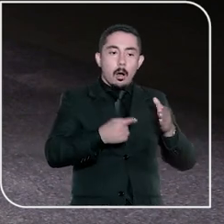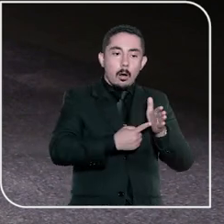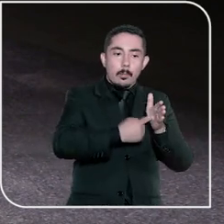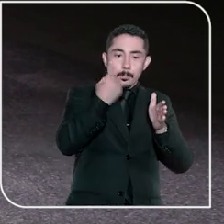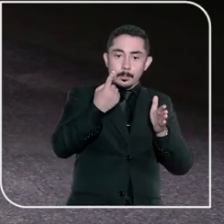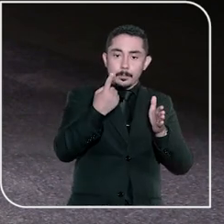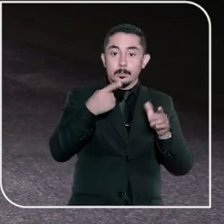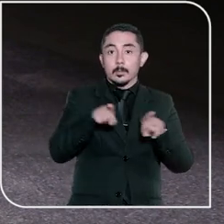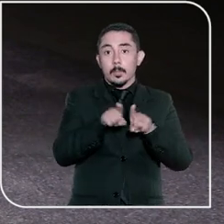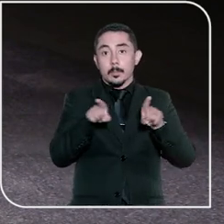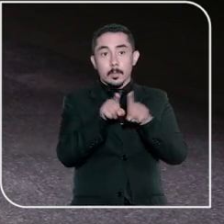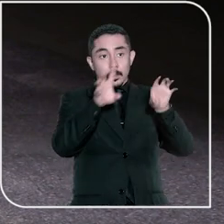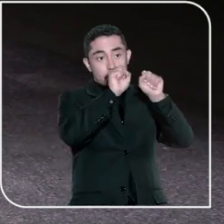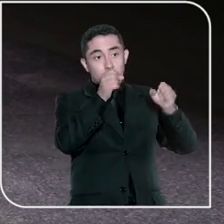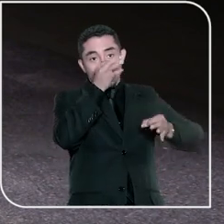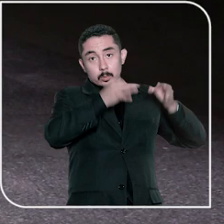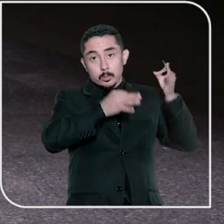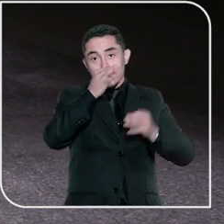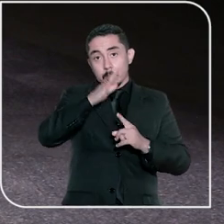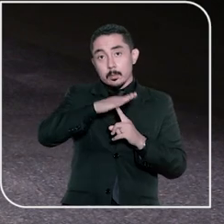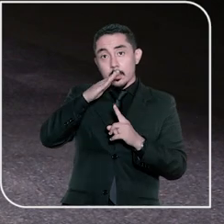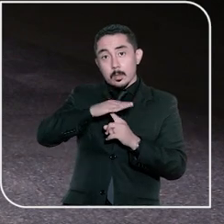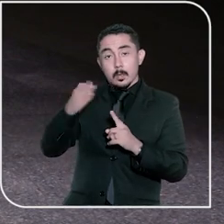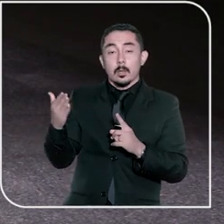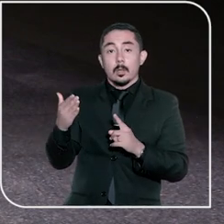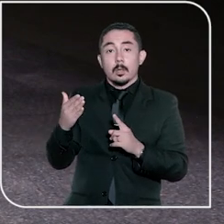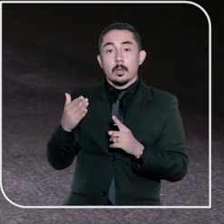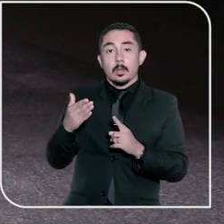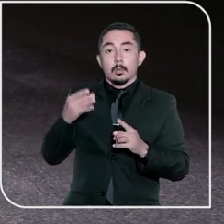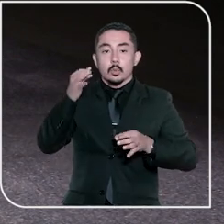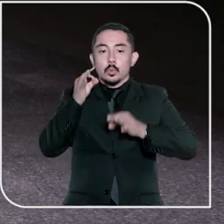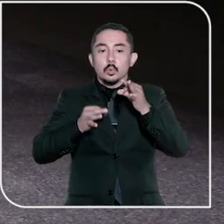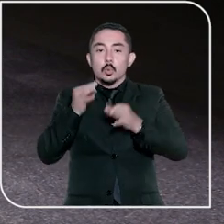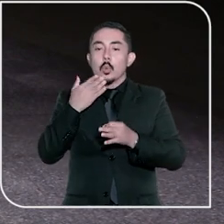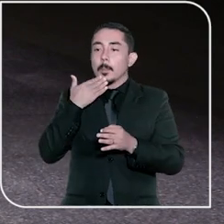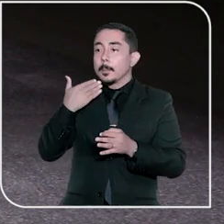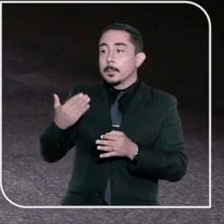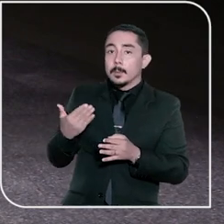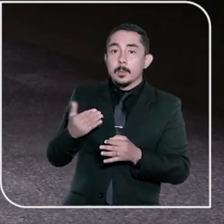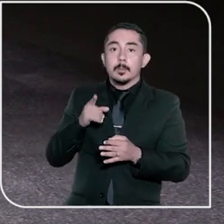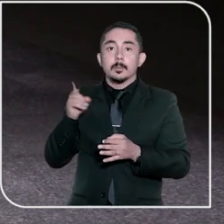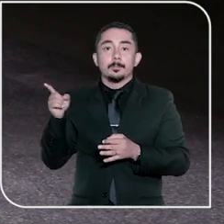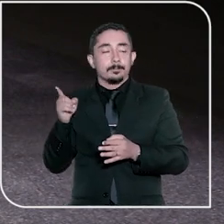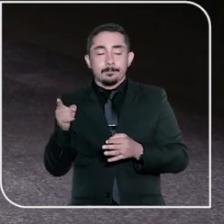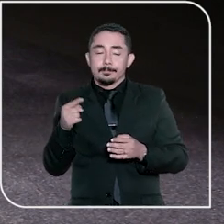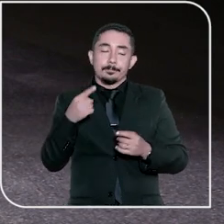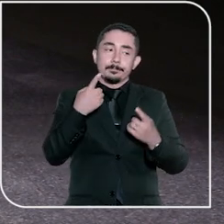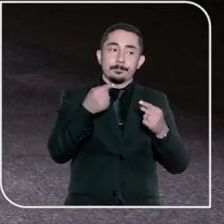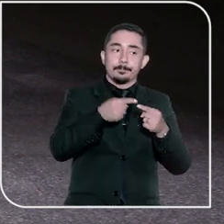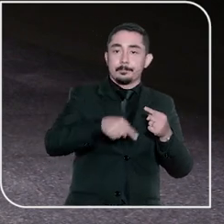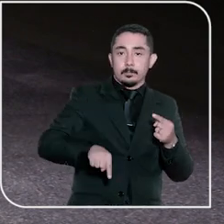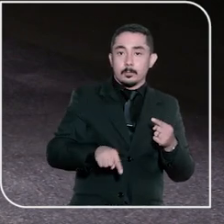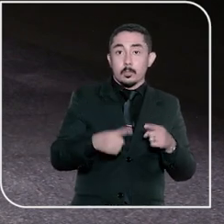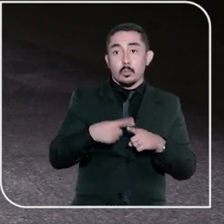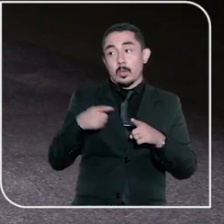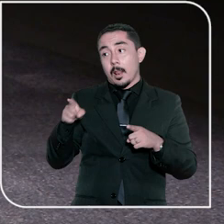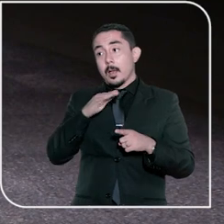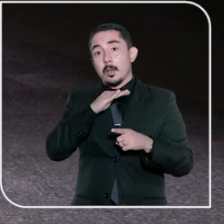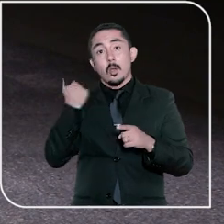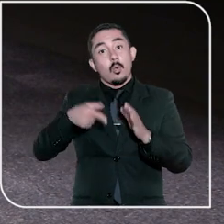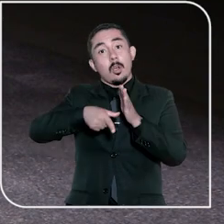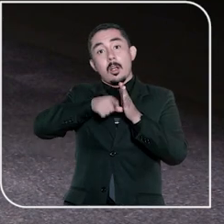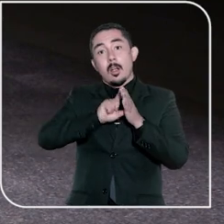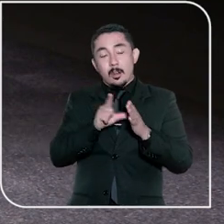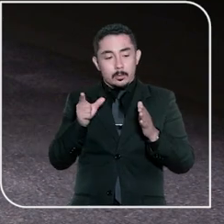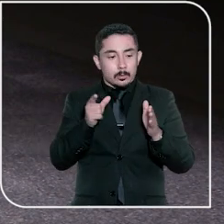o juízo de primeiro grau e o Tribunal de Justiça do Paraná julgaram o pedido improcedente por end que a pensionista faleceu antes do